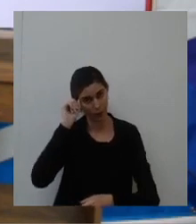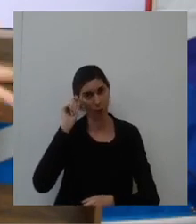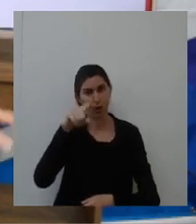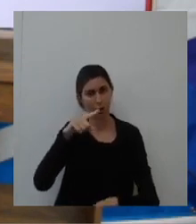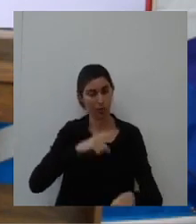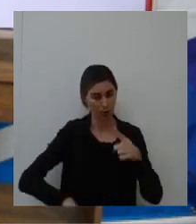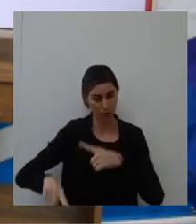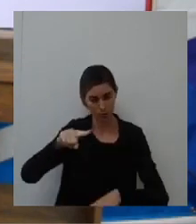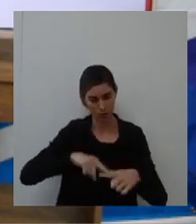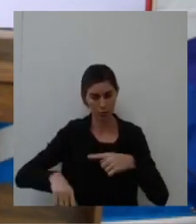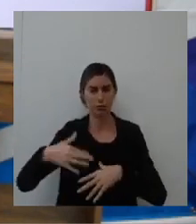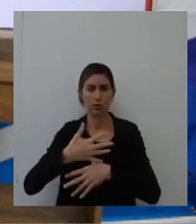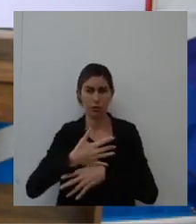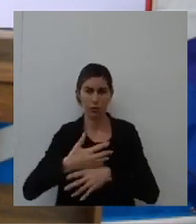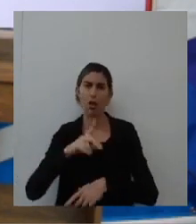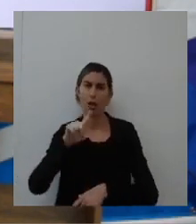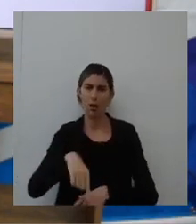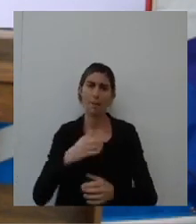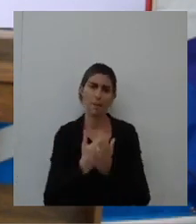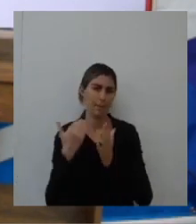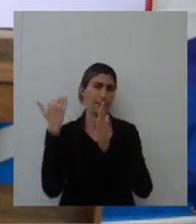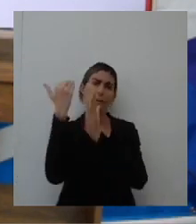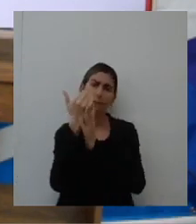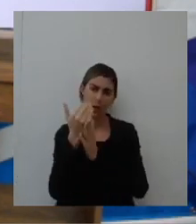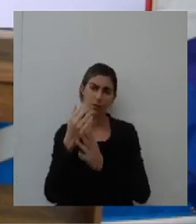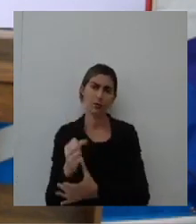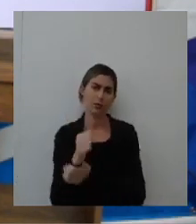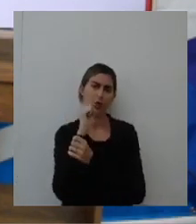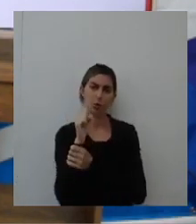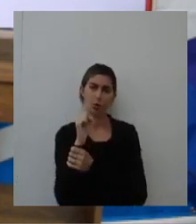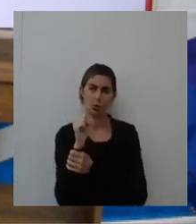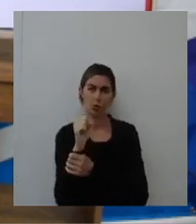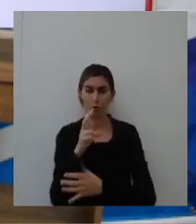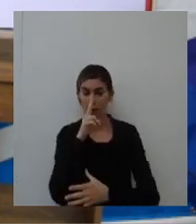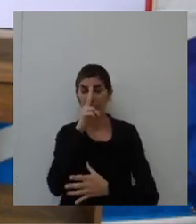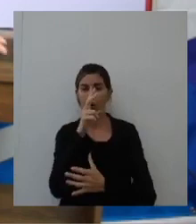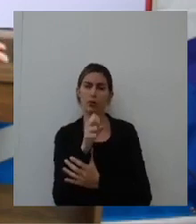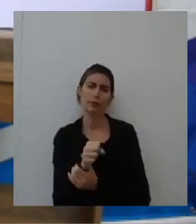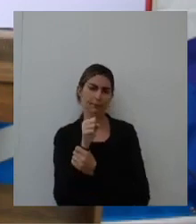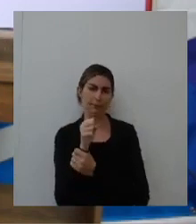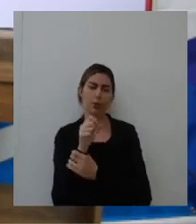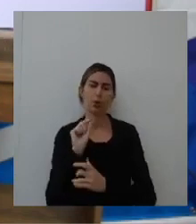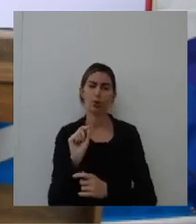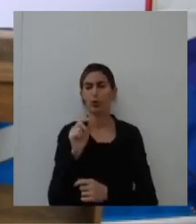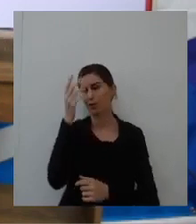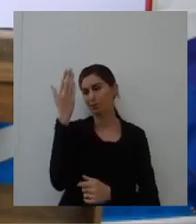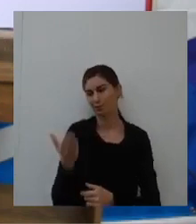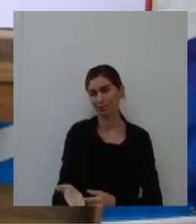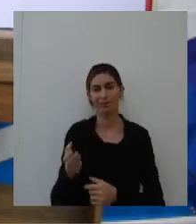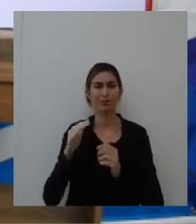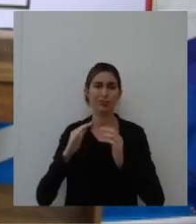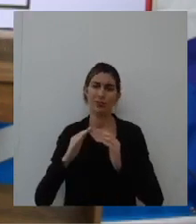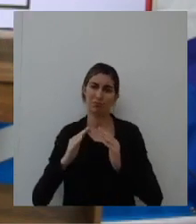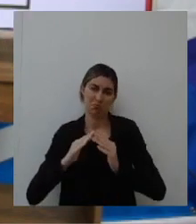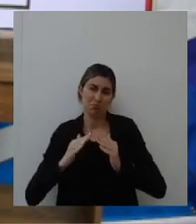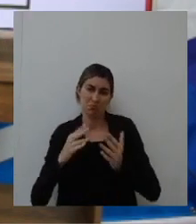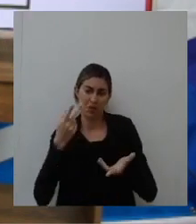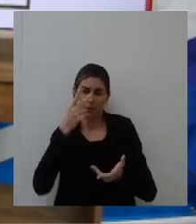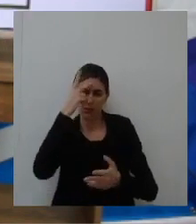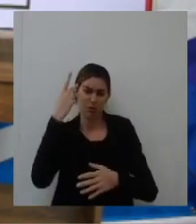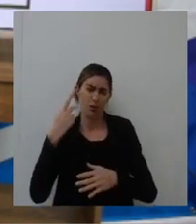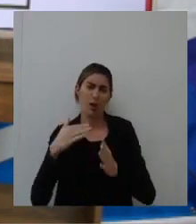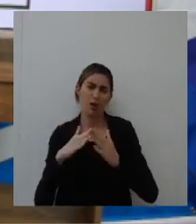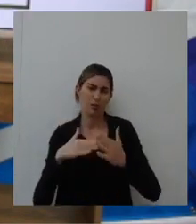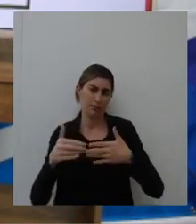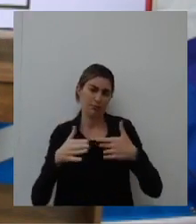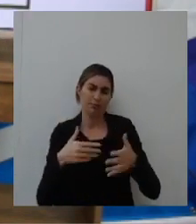quem administra a cidade, é um pouquinho mais segura, mais forte do que a de um morador qualquer.